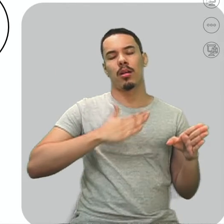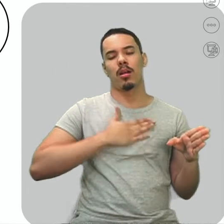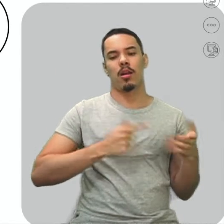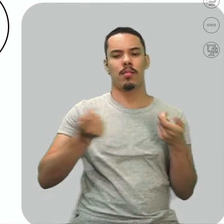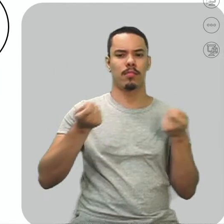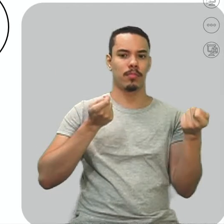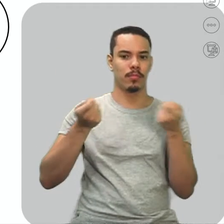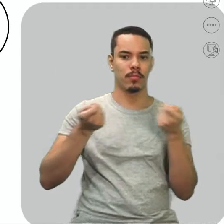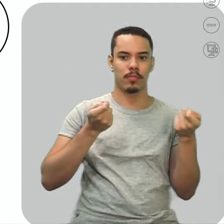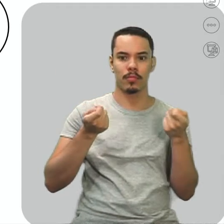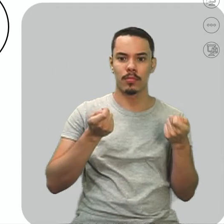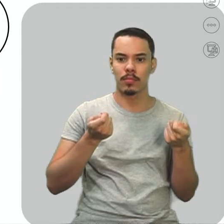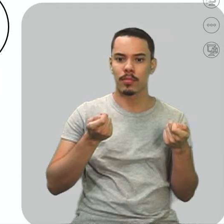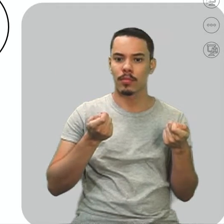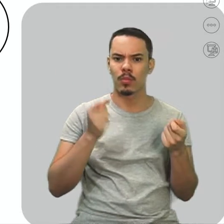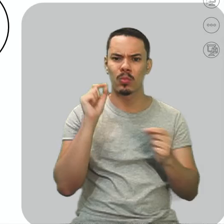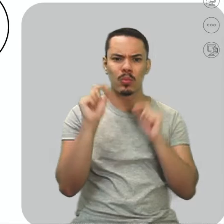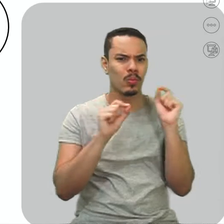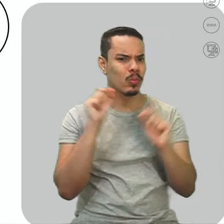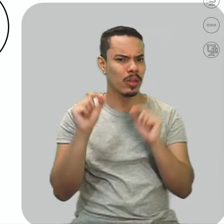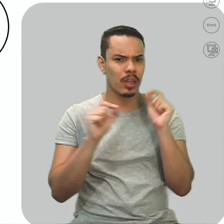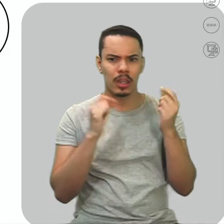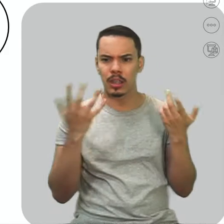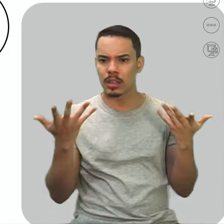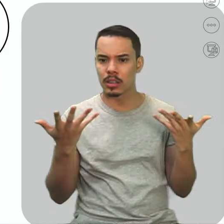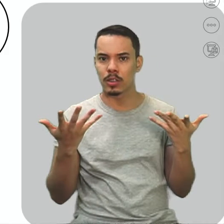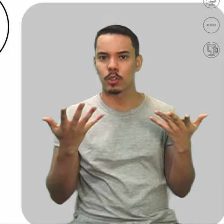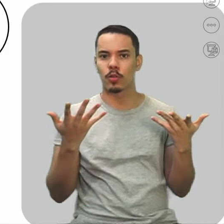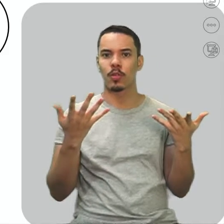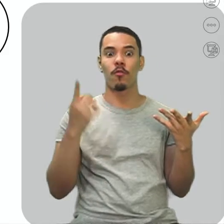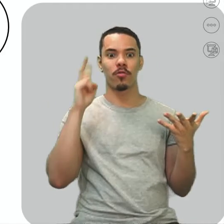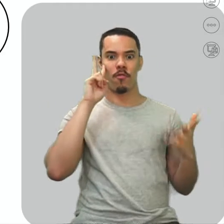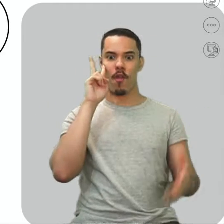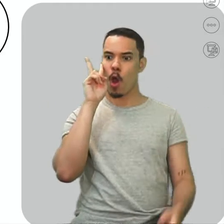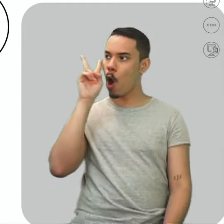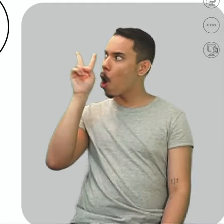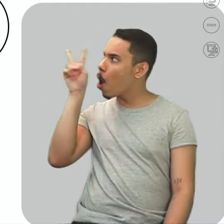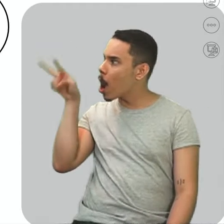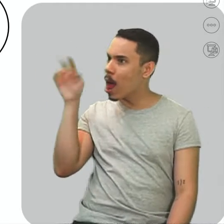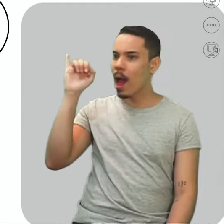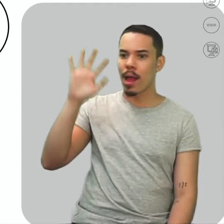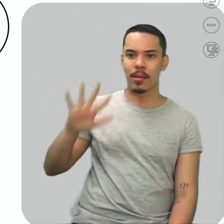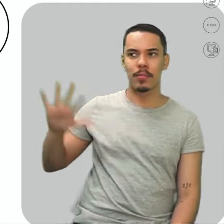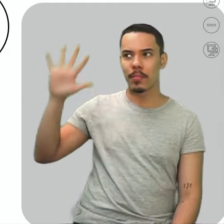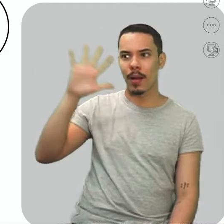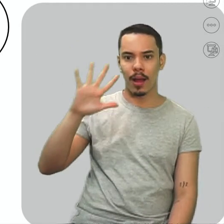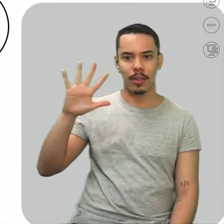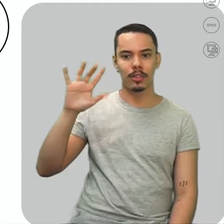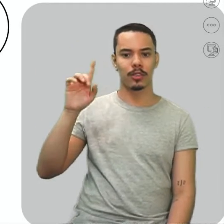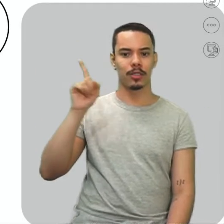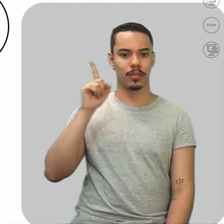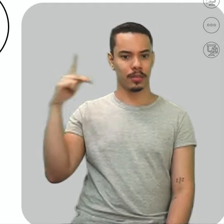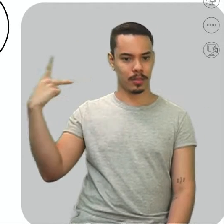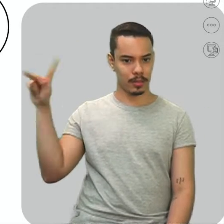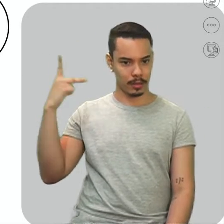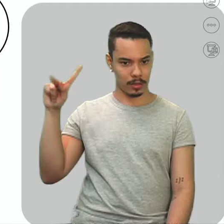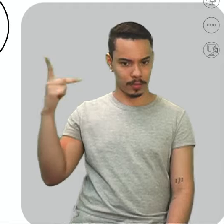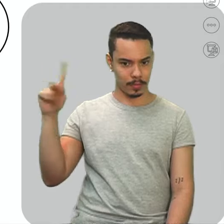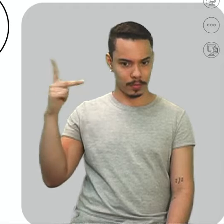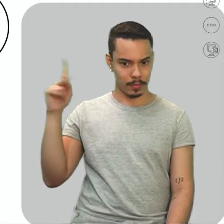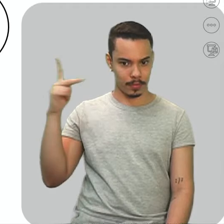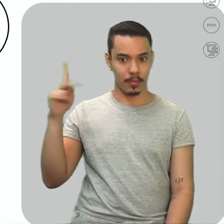gente Que que é isso Olha só você vai olhar para a imagem do Menino Maluquinho